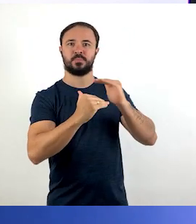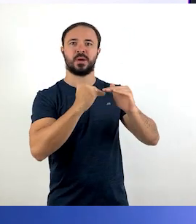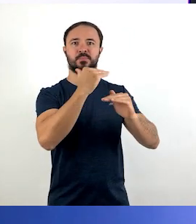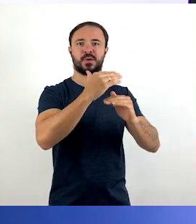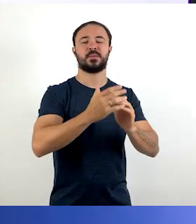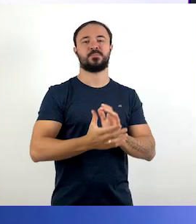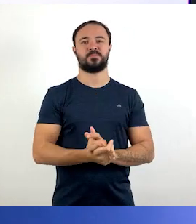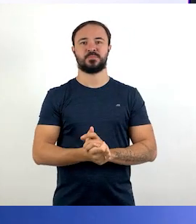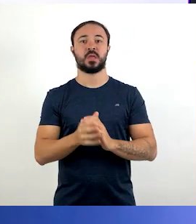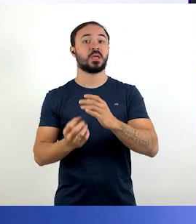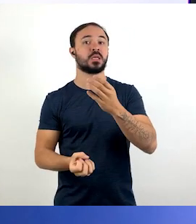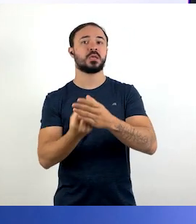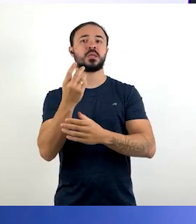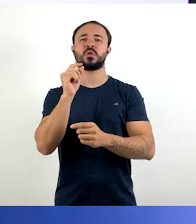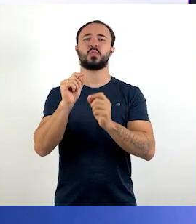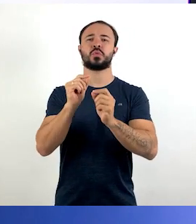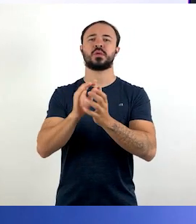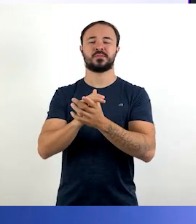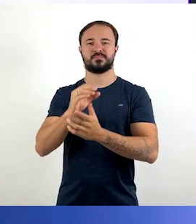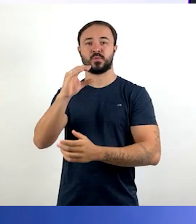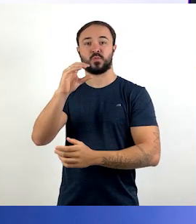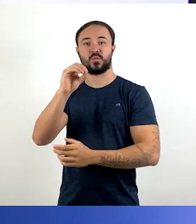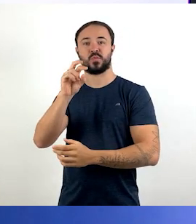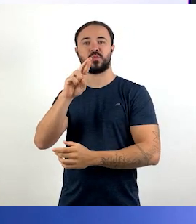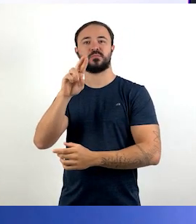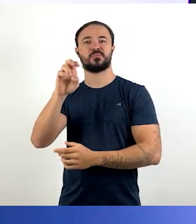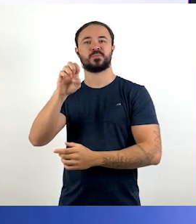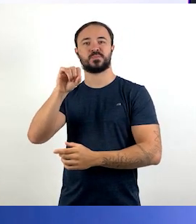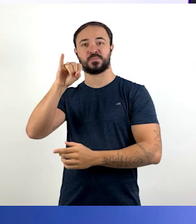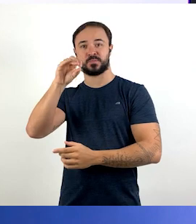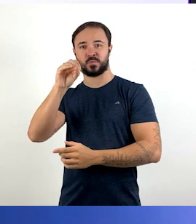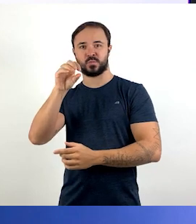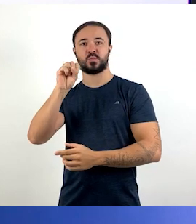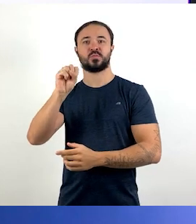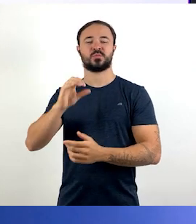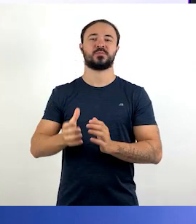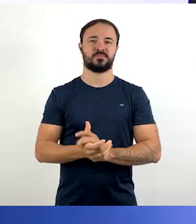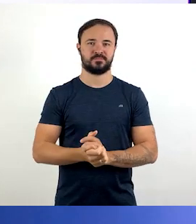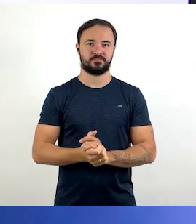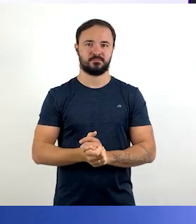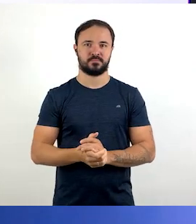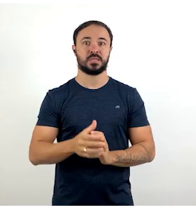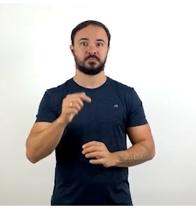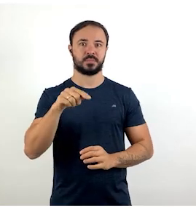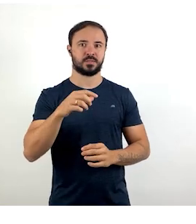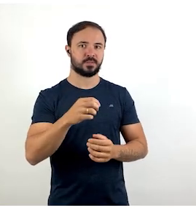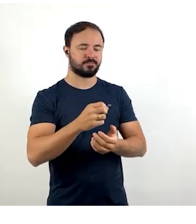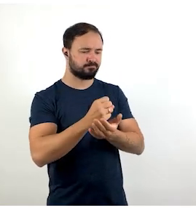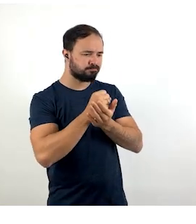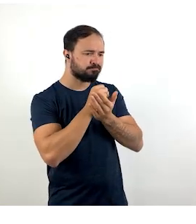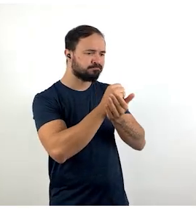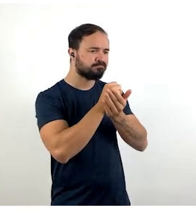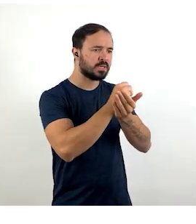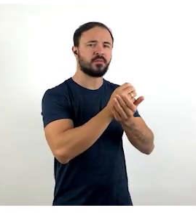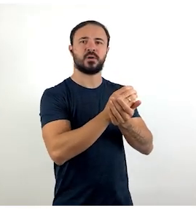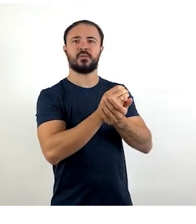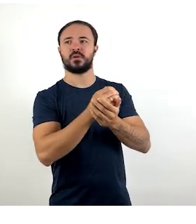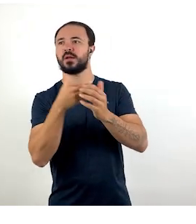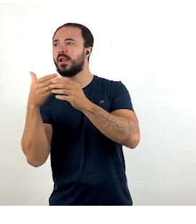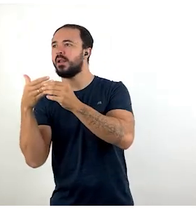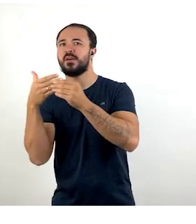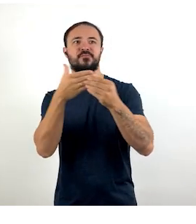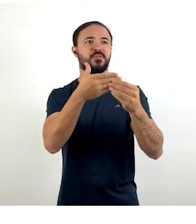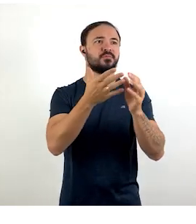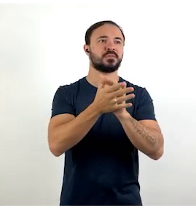vez mais com a criação dos Correios. E à medida que os Correios conseguiram entregar encomendas